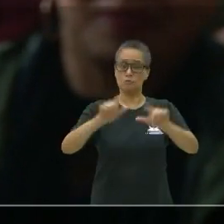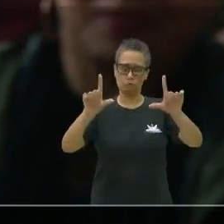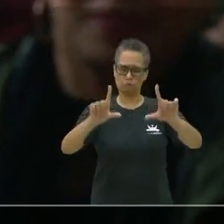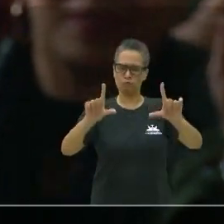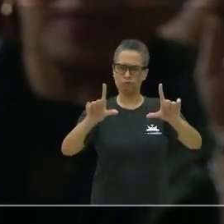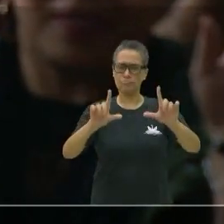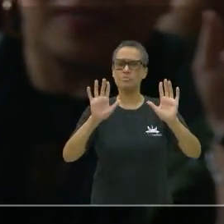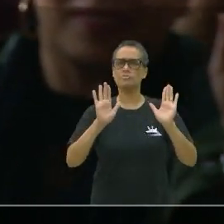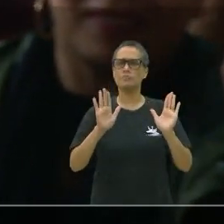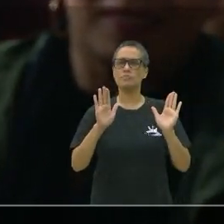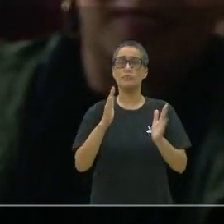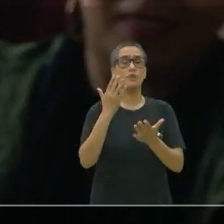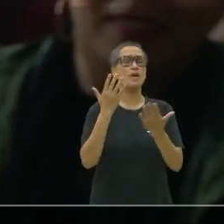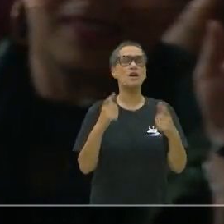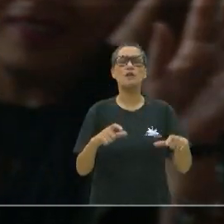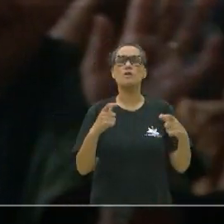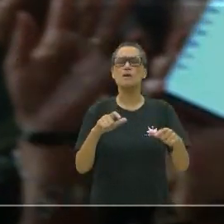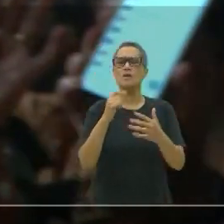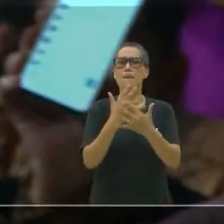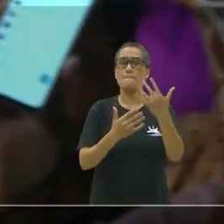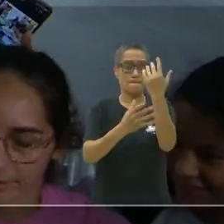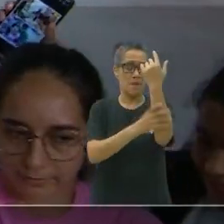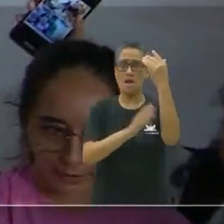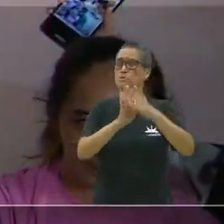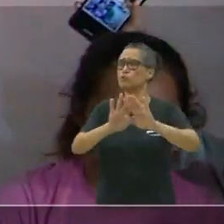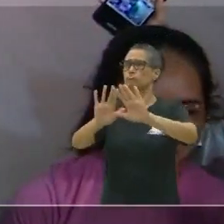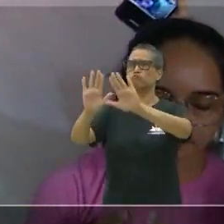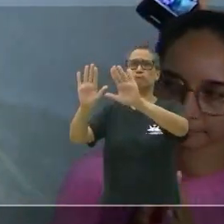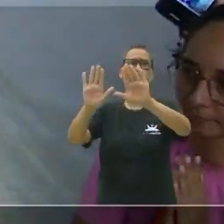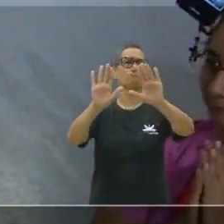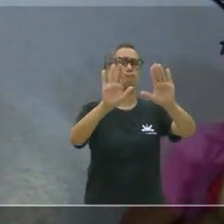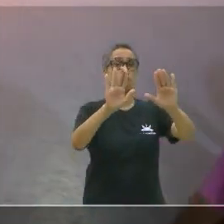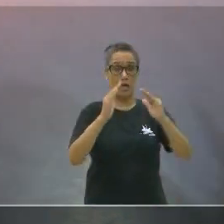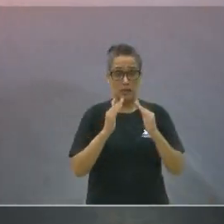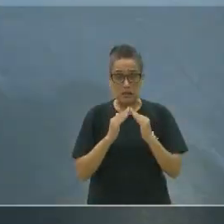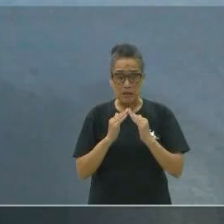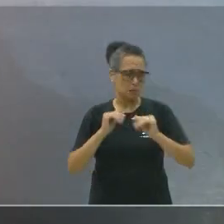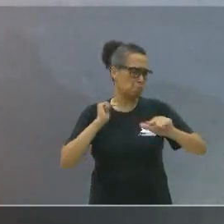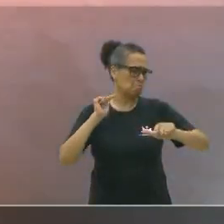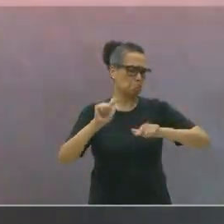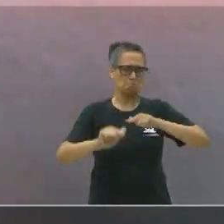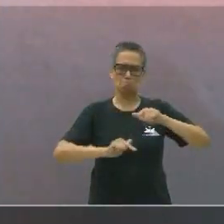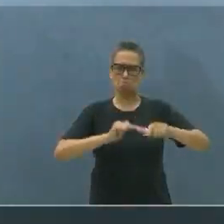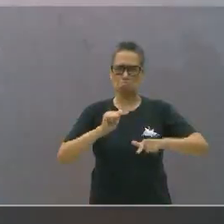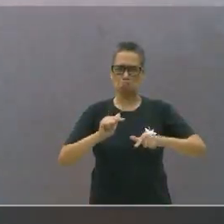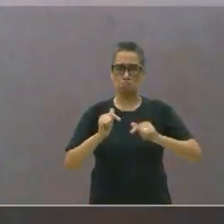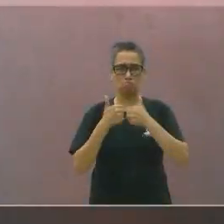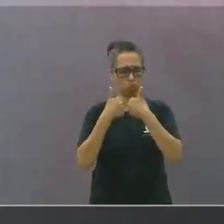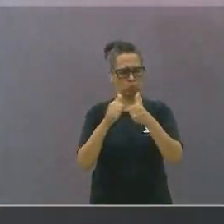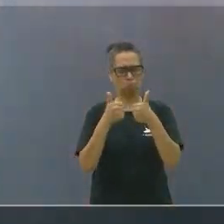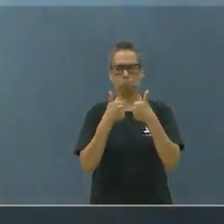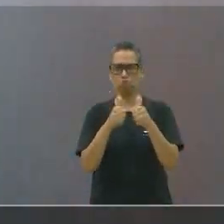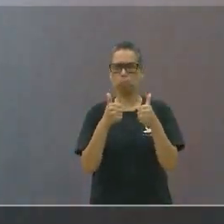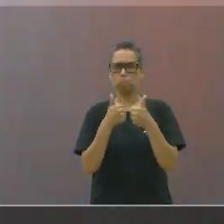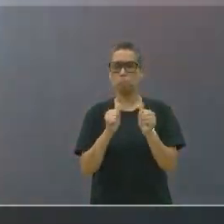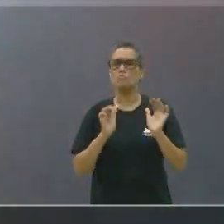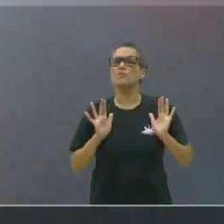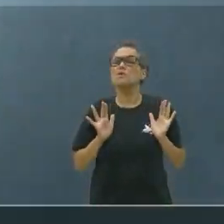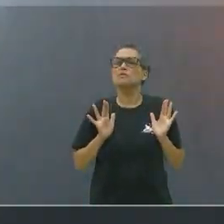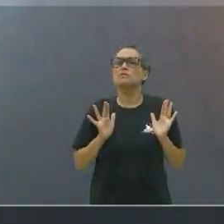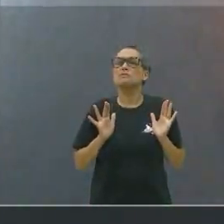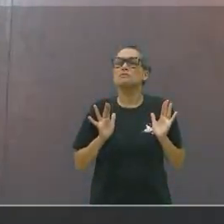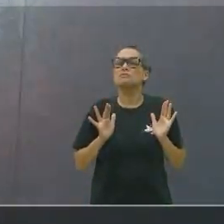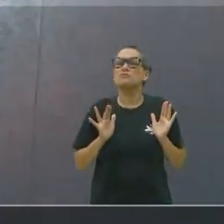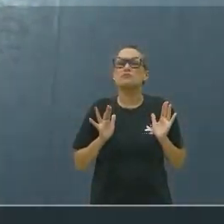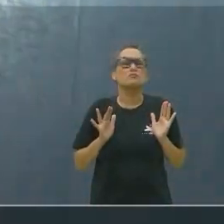bênção, estenda teus braços onde você está. Você está em casa, você está no trabalho, você está na condução. Não há limites para a